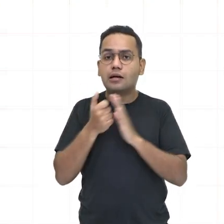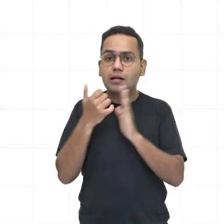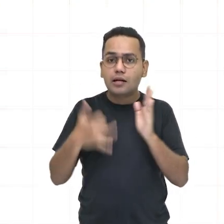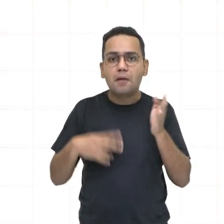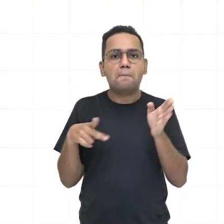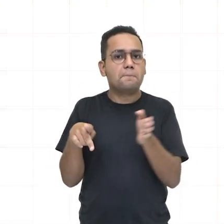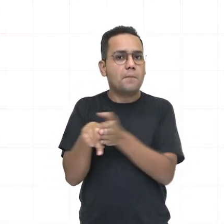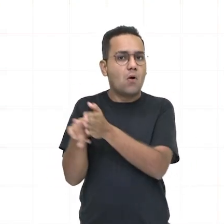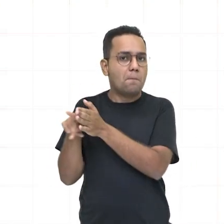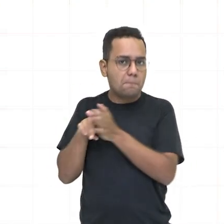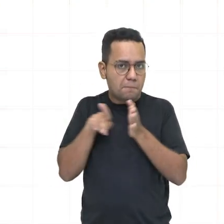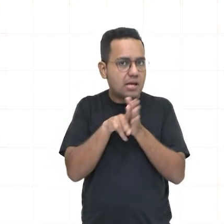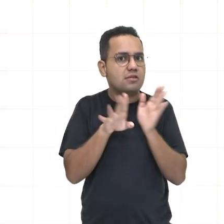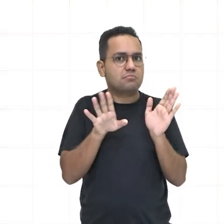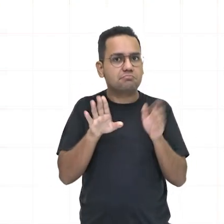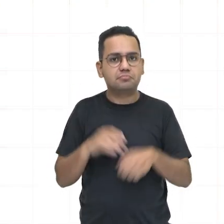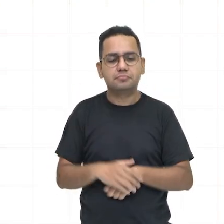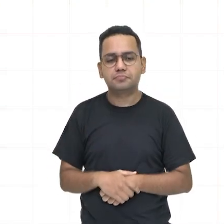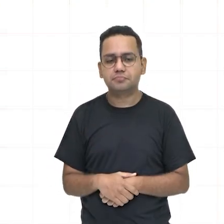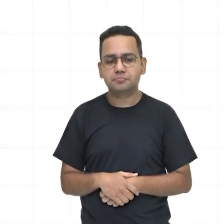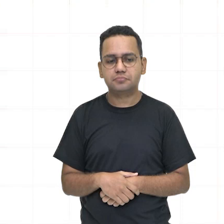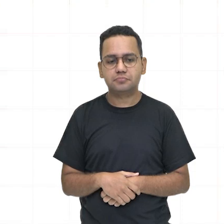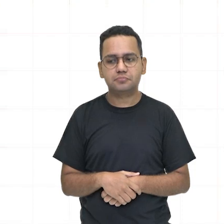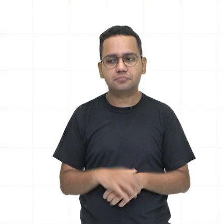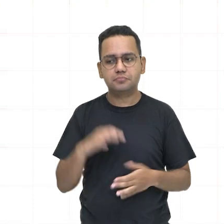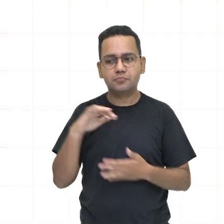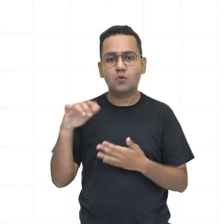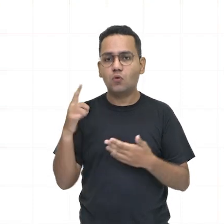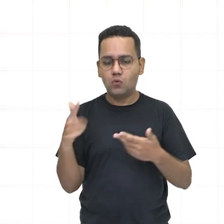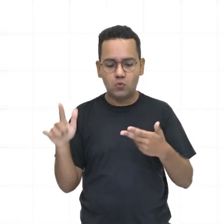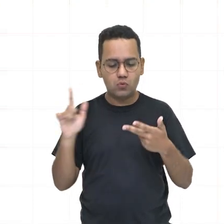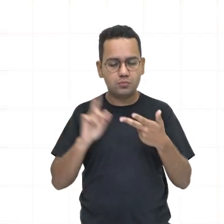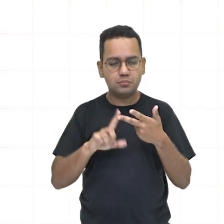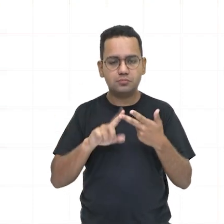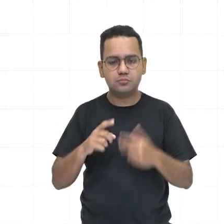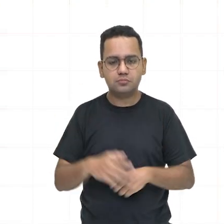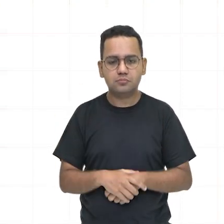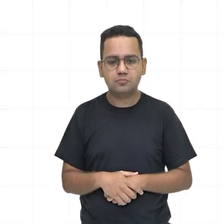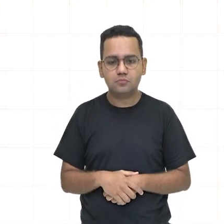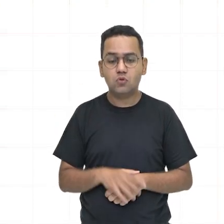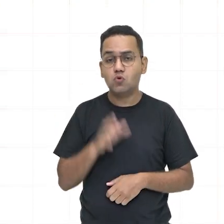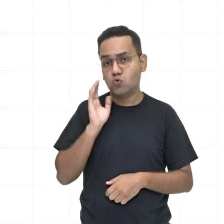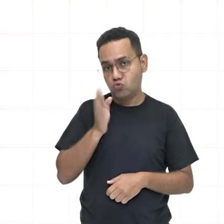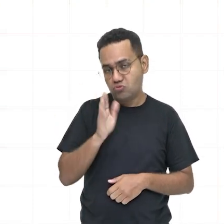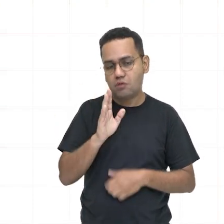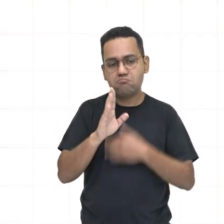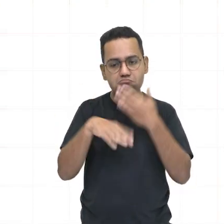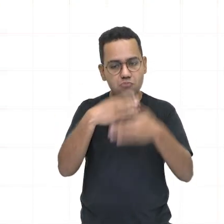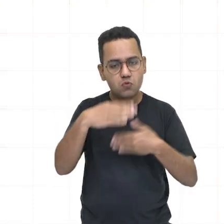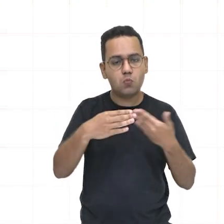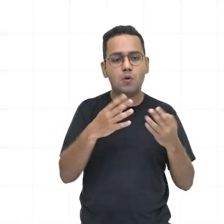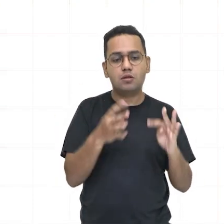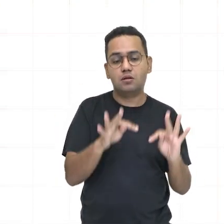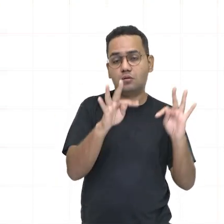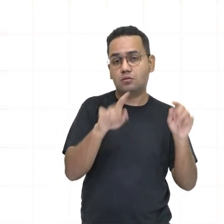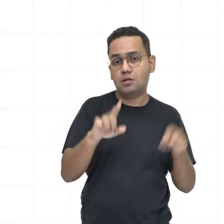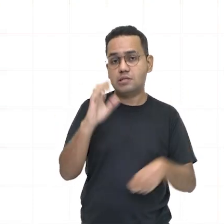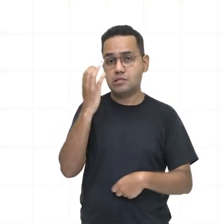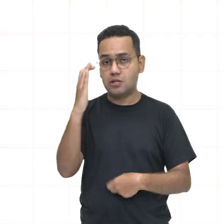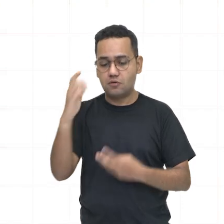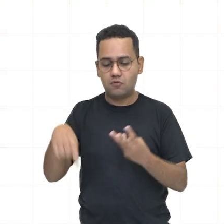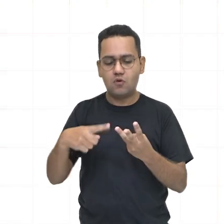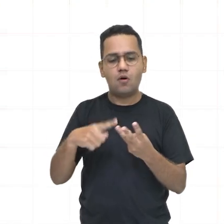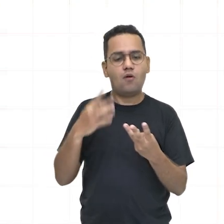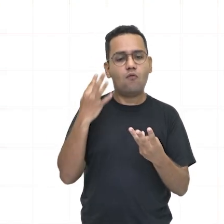individuais. Também o grande desenvolvimento tecnológico e científico, filosófico e